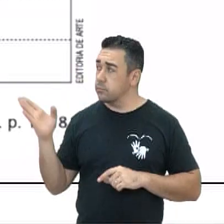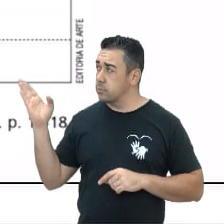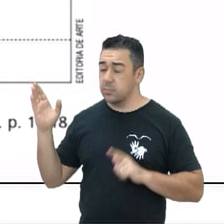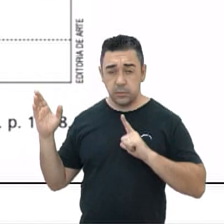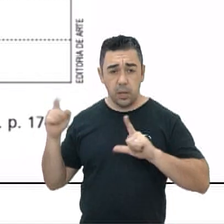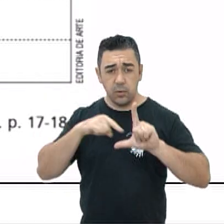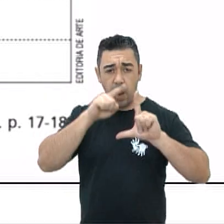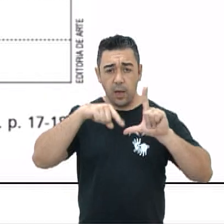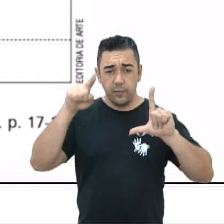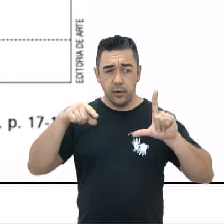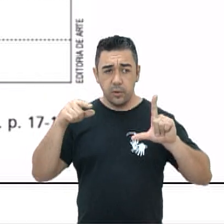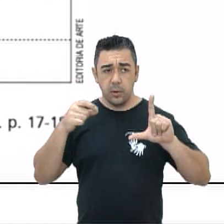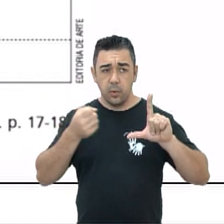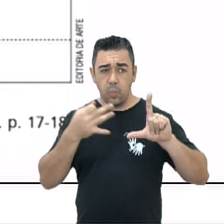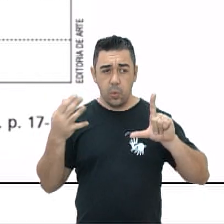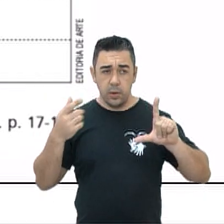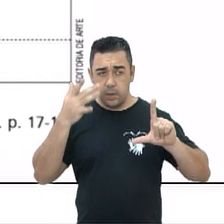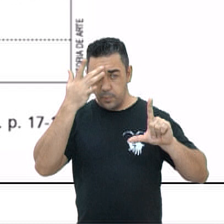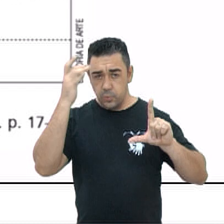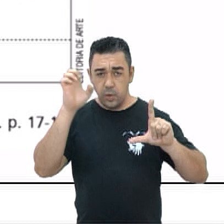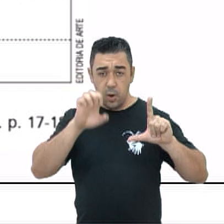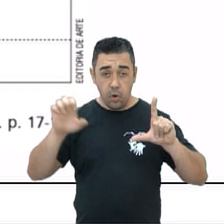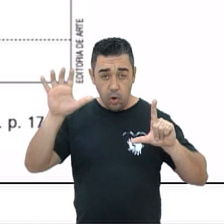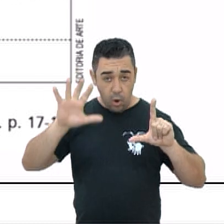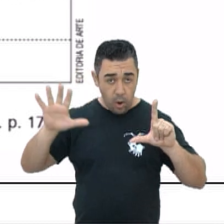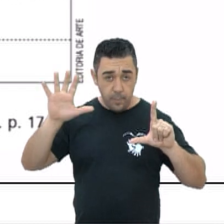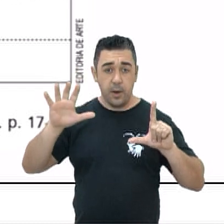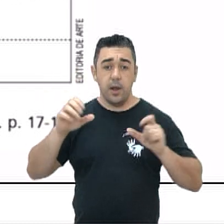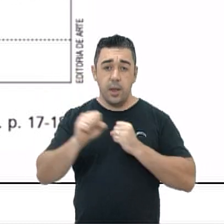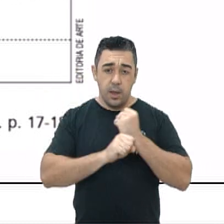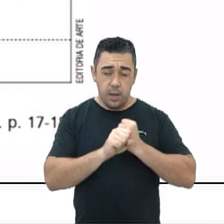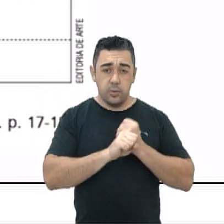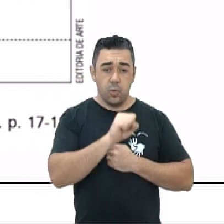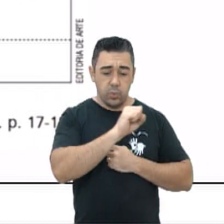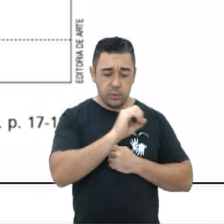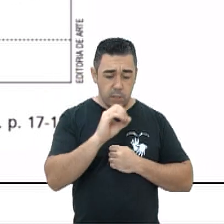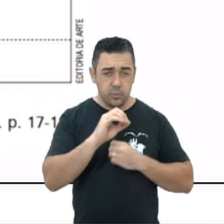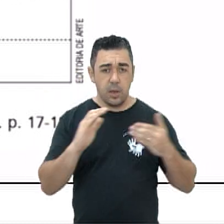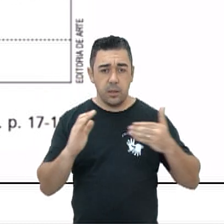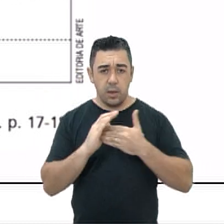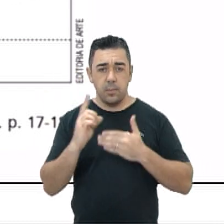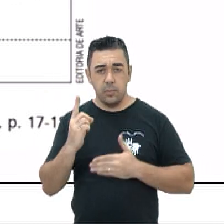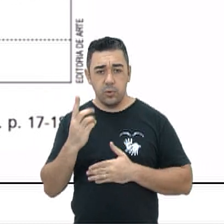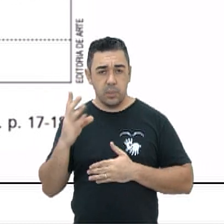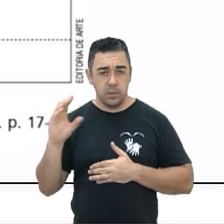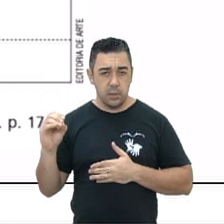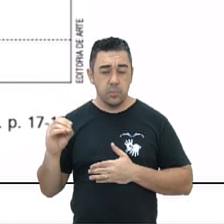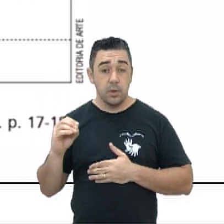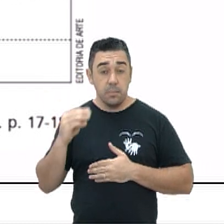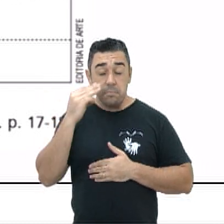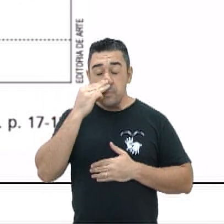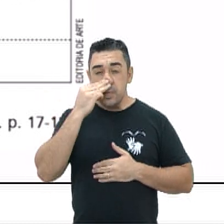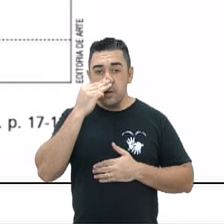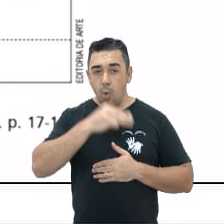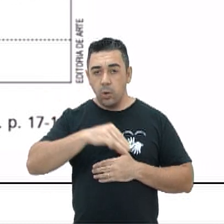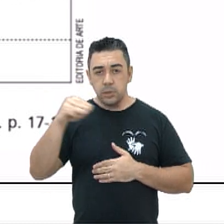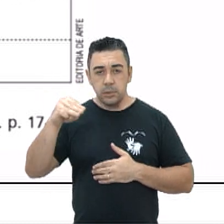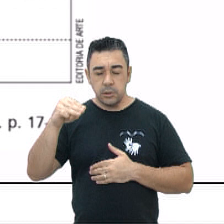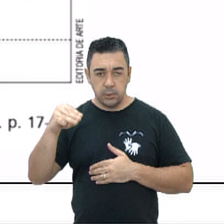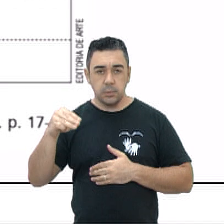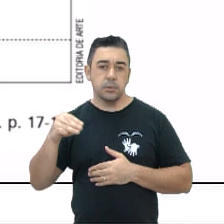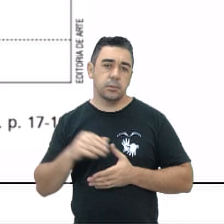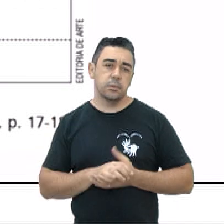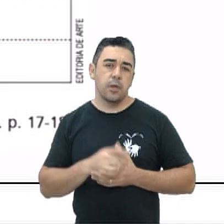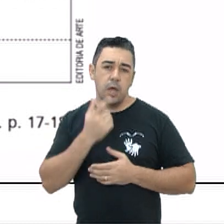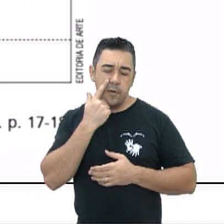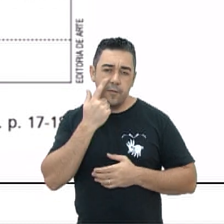gráfico, estimativa da população europeia entre os anos de 800 a 1300 em milhões. Então a gente vai ter aqui,